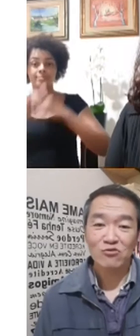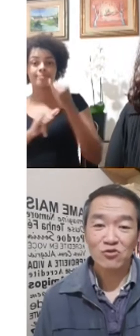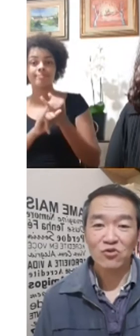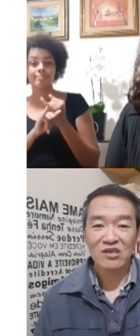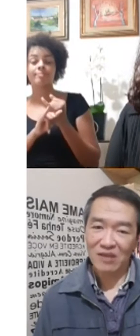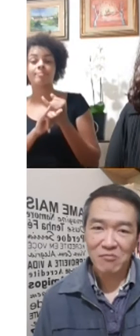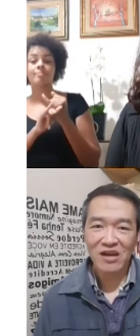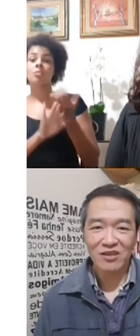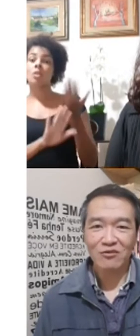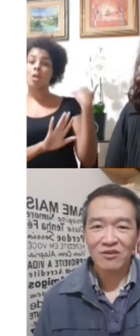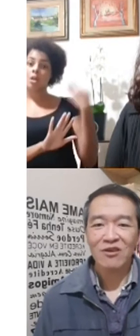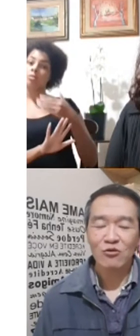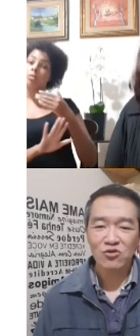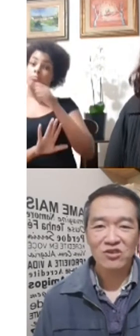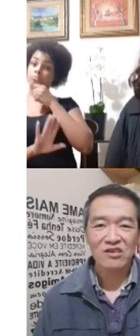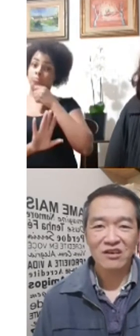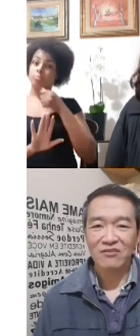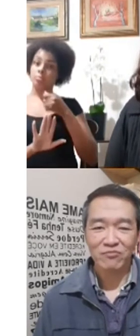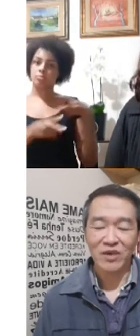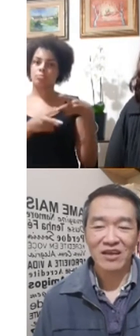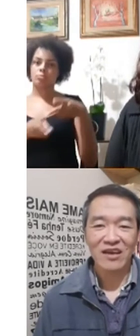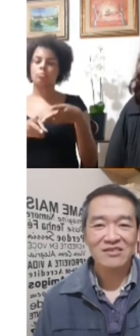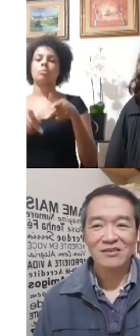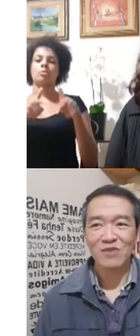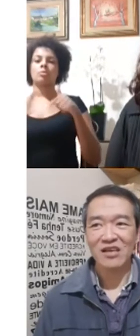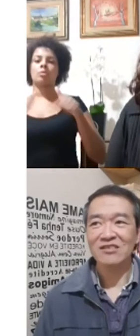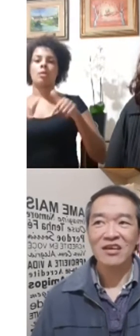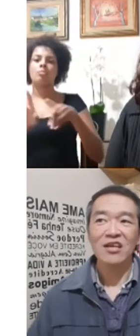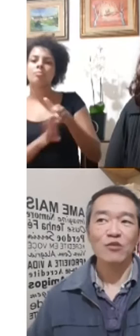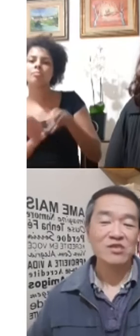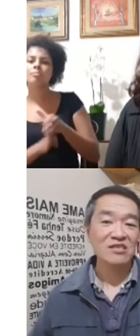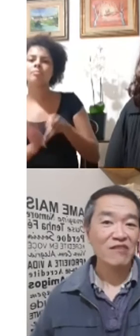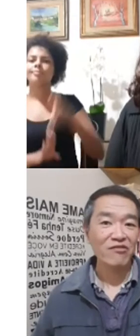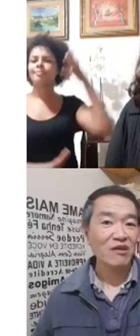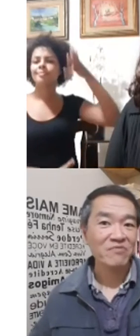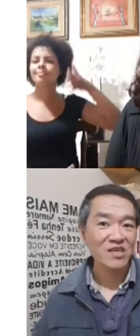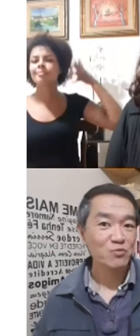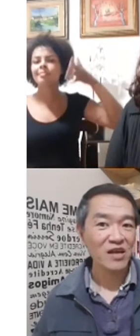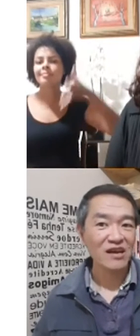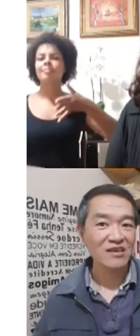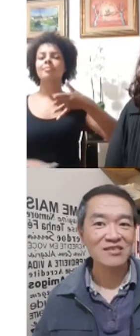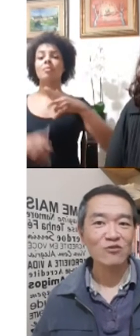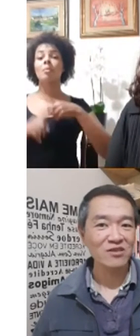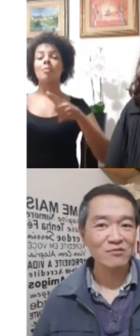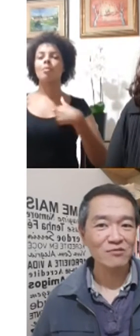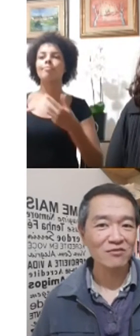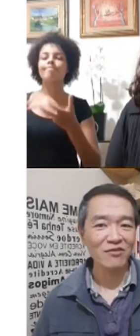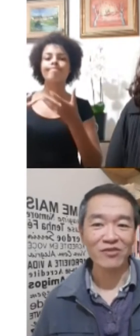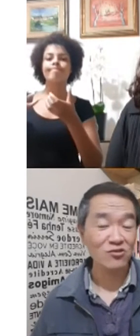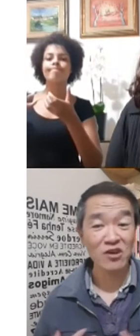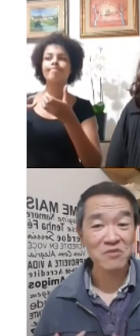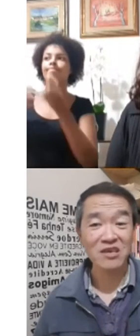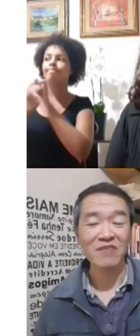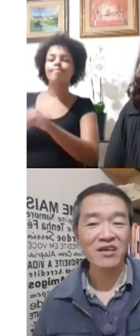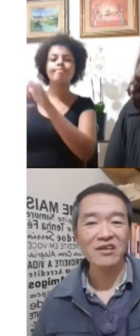trabalhava com consultoria, trabalho ainda, consultoria, palestras, mas eu precisava espalhar esse conhecimento,